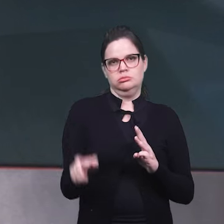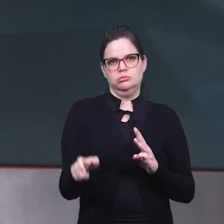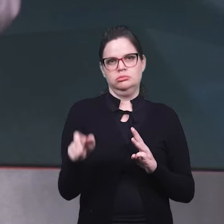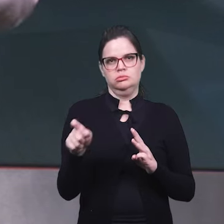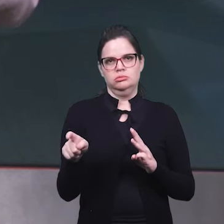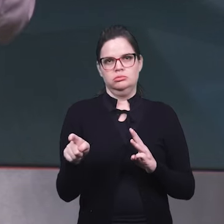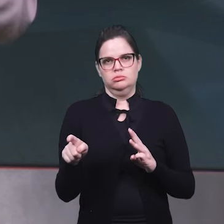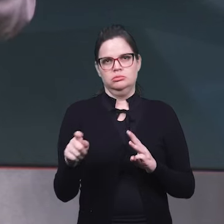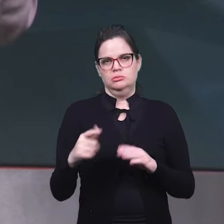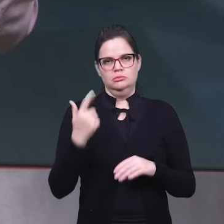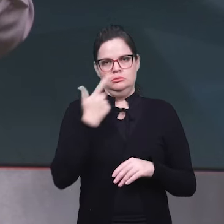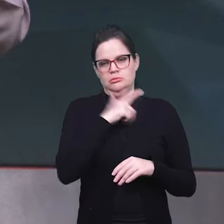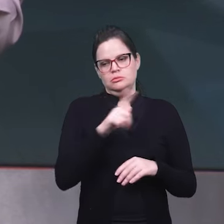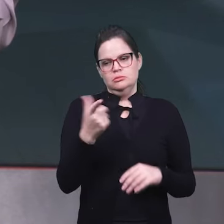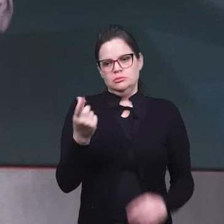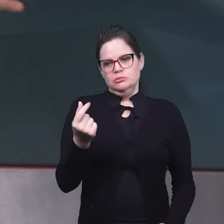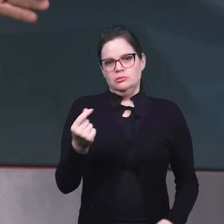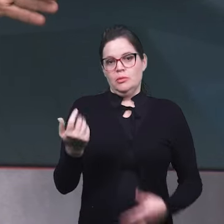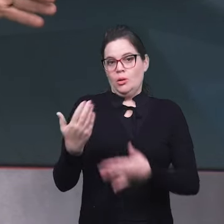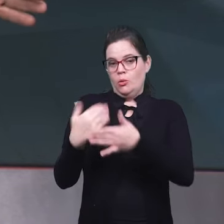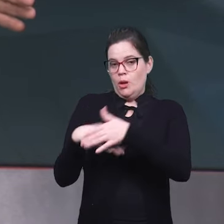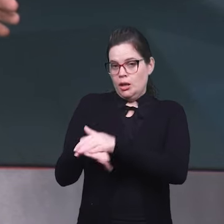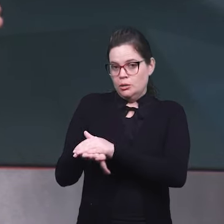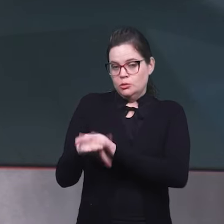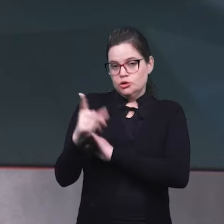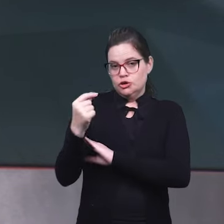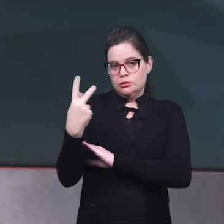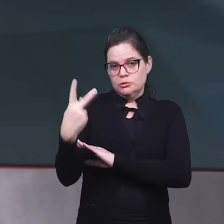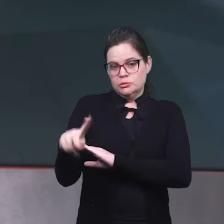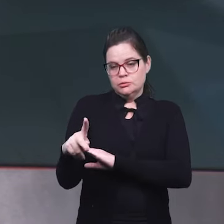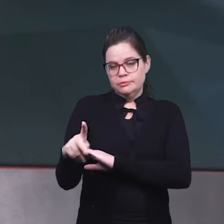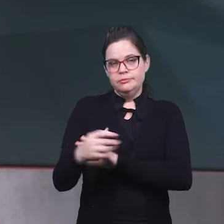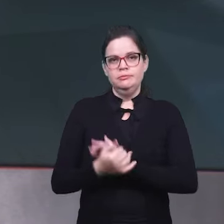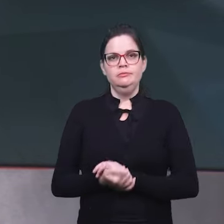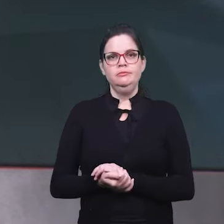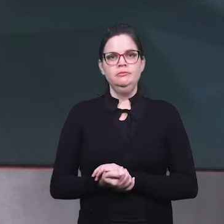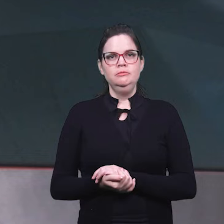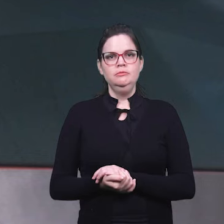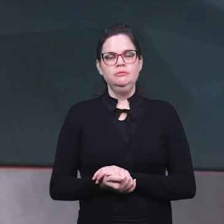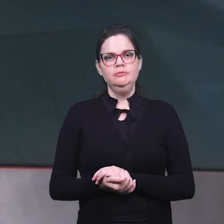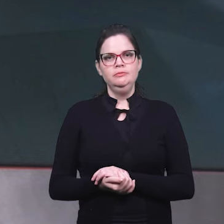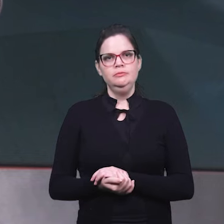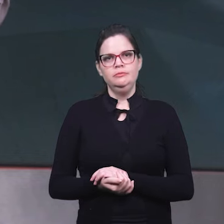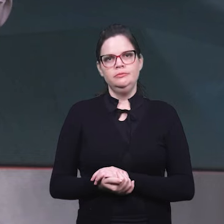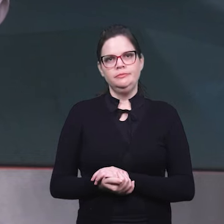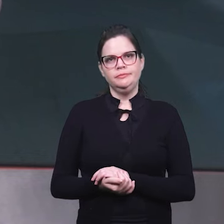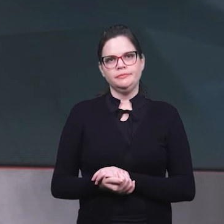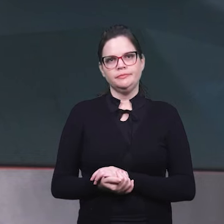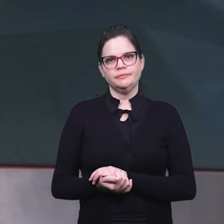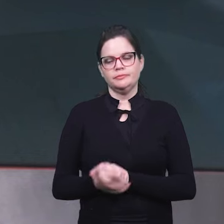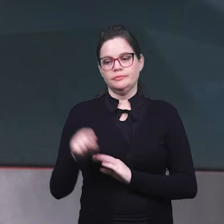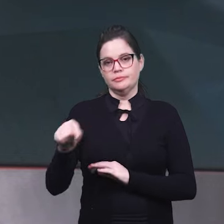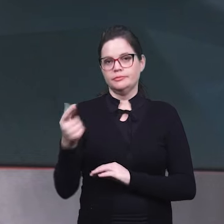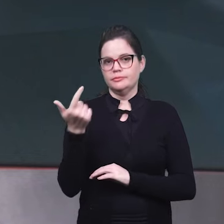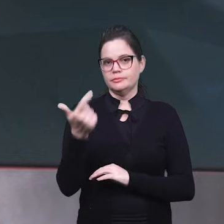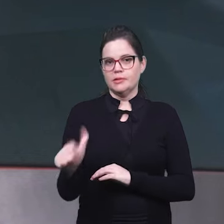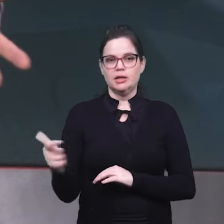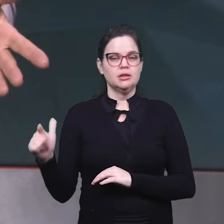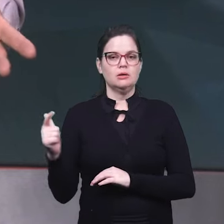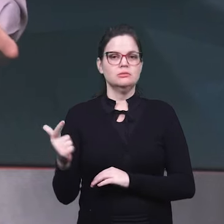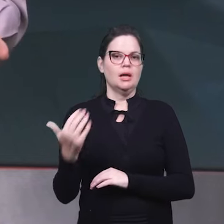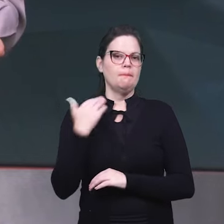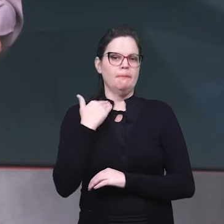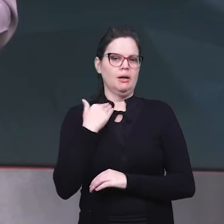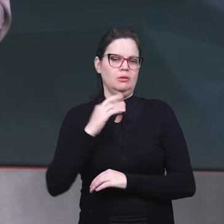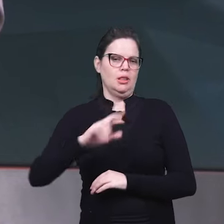forma ele adquiriu esse dinheiro, guardou esse dinheiro, não regularizou uma instituição, mas ele